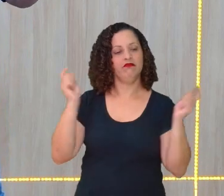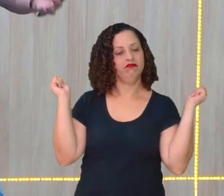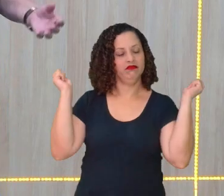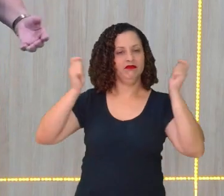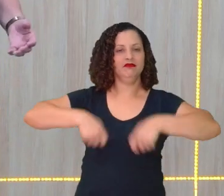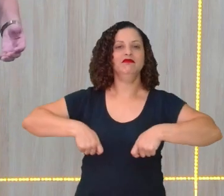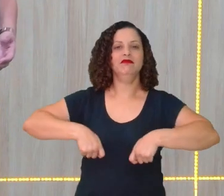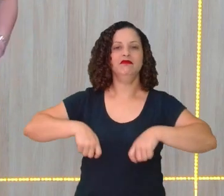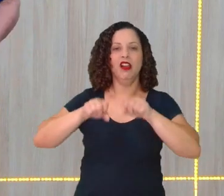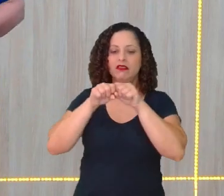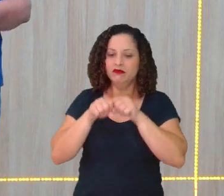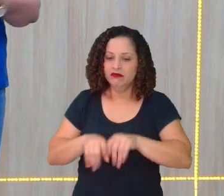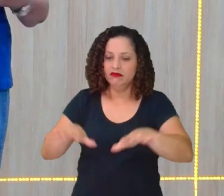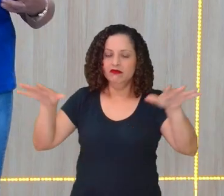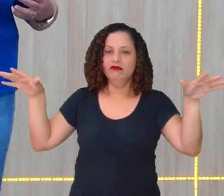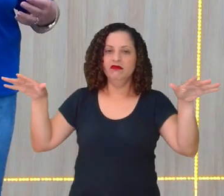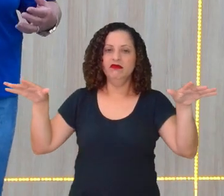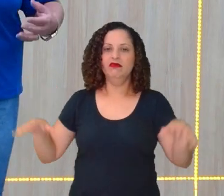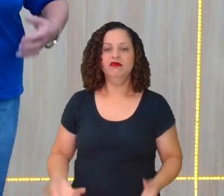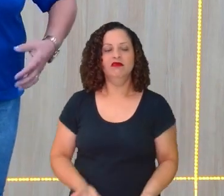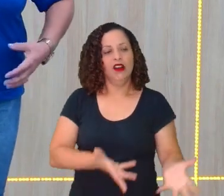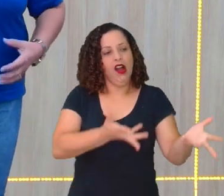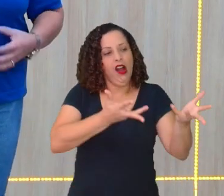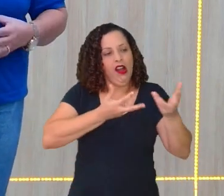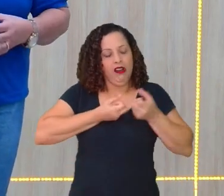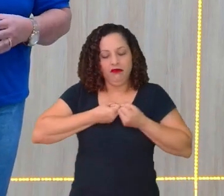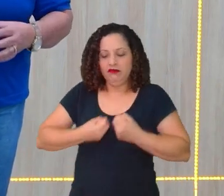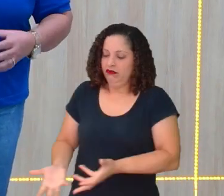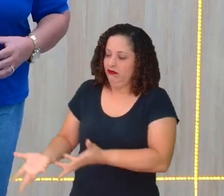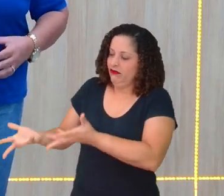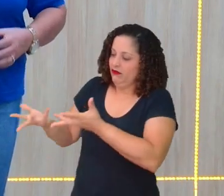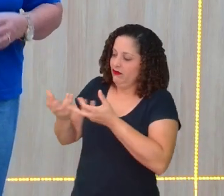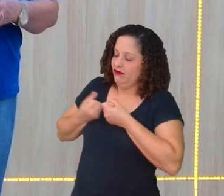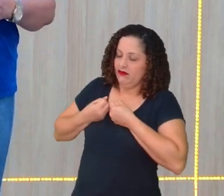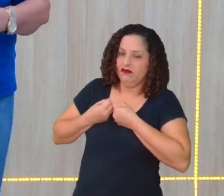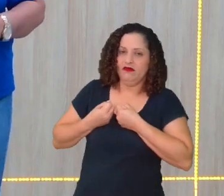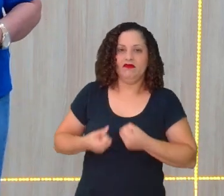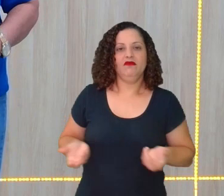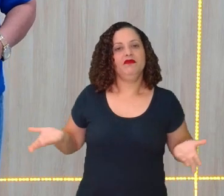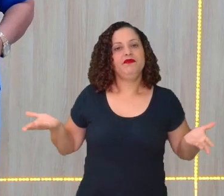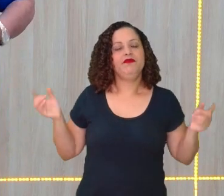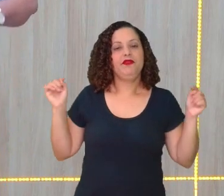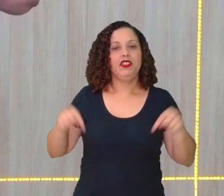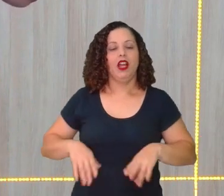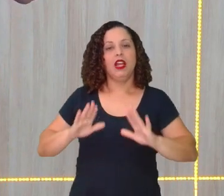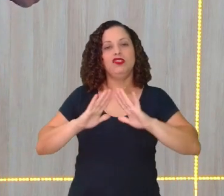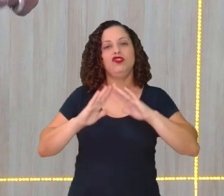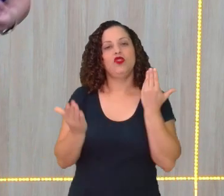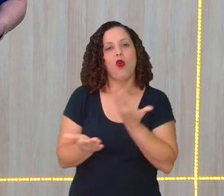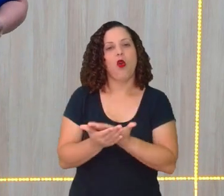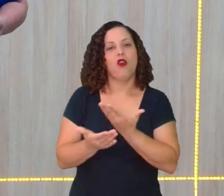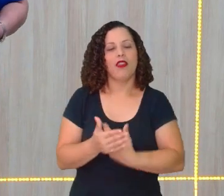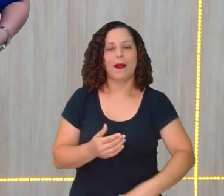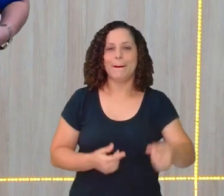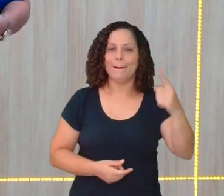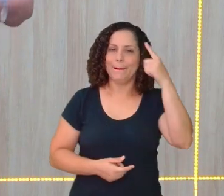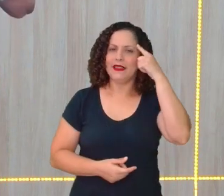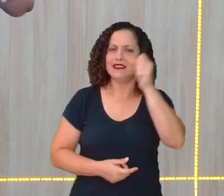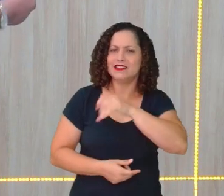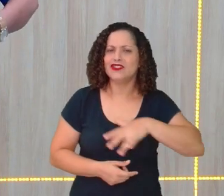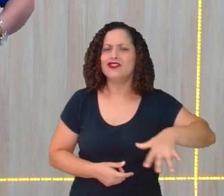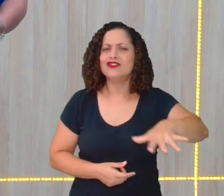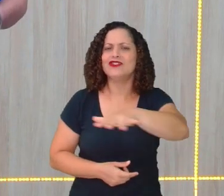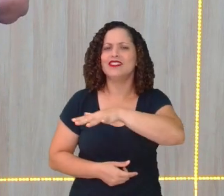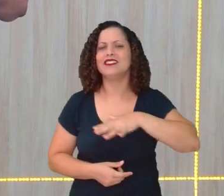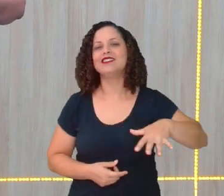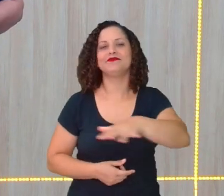capacidade de agregar a todos, de acolher a todos, a nossa escola pensa, né, nesse grupo de pessoas que precisam